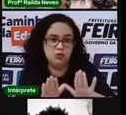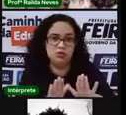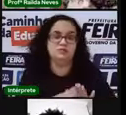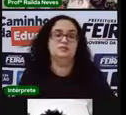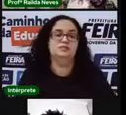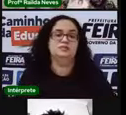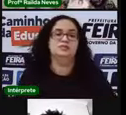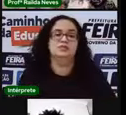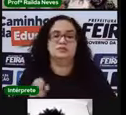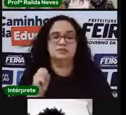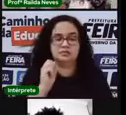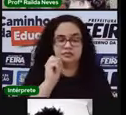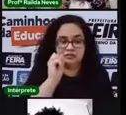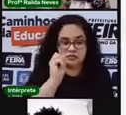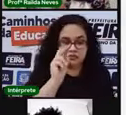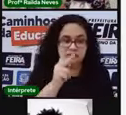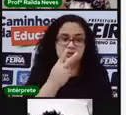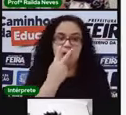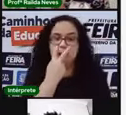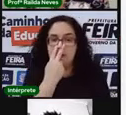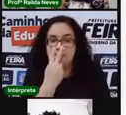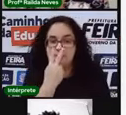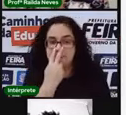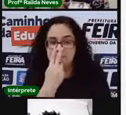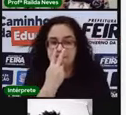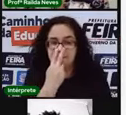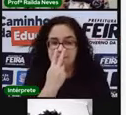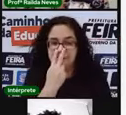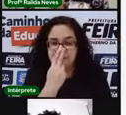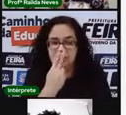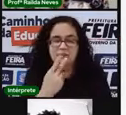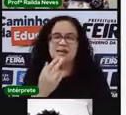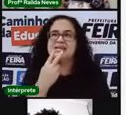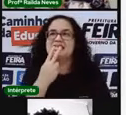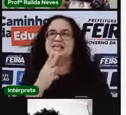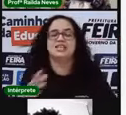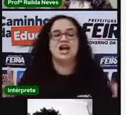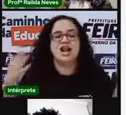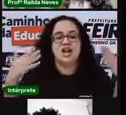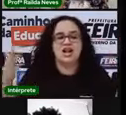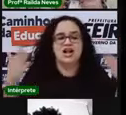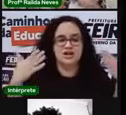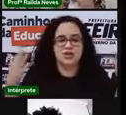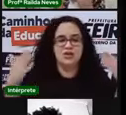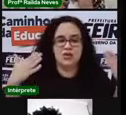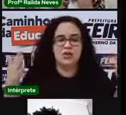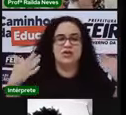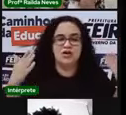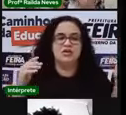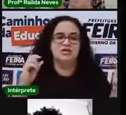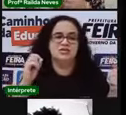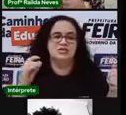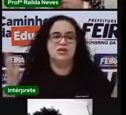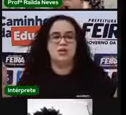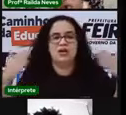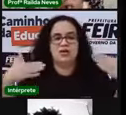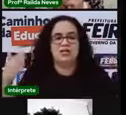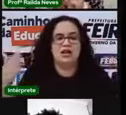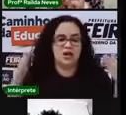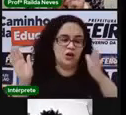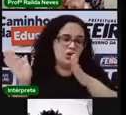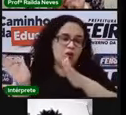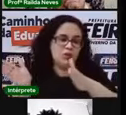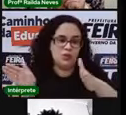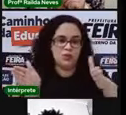mais, tá? Mas parece que a minha internet, sabe, é de verão, sabe aquela coisa que é só de estação por